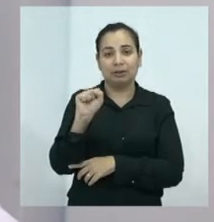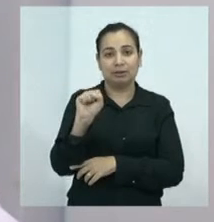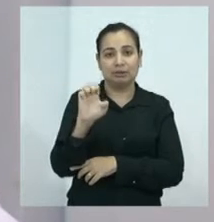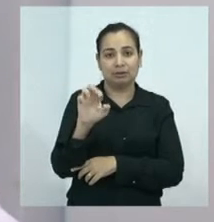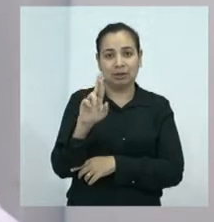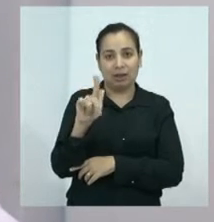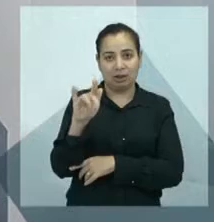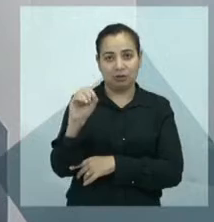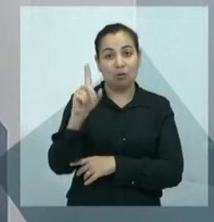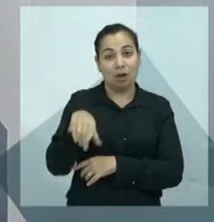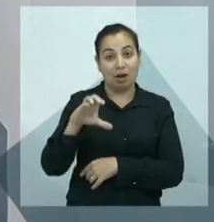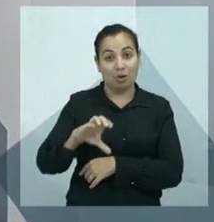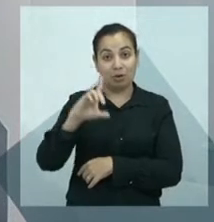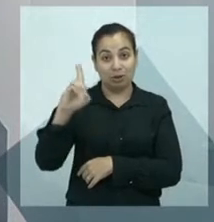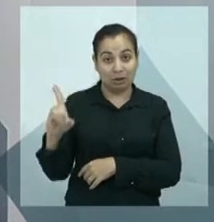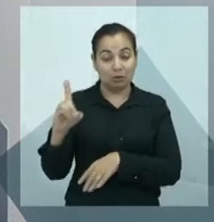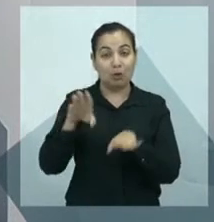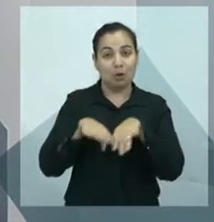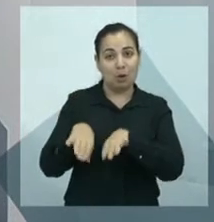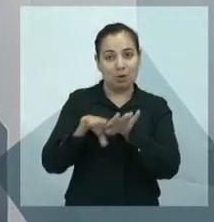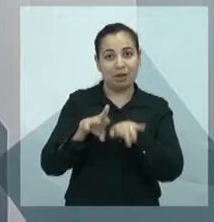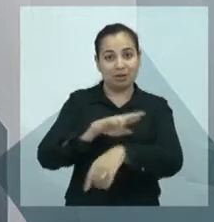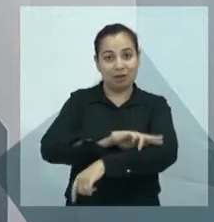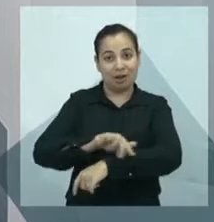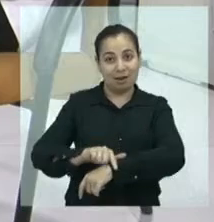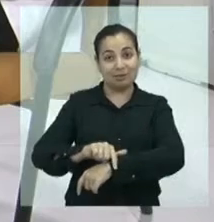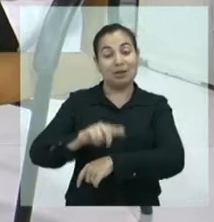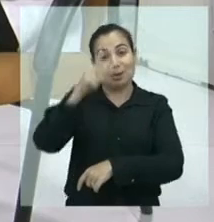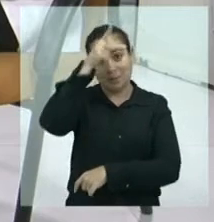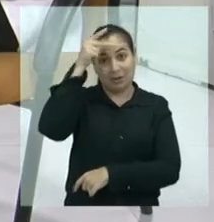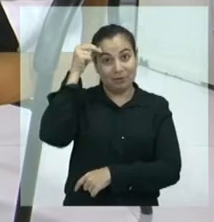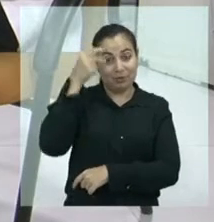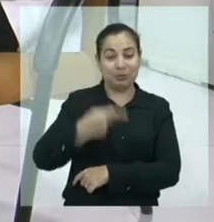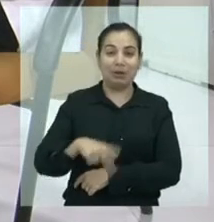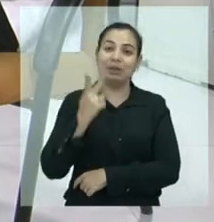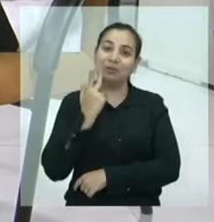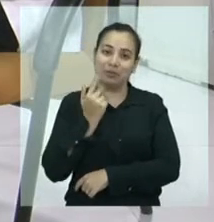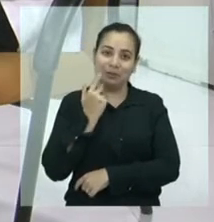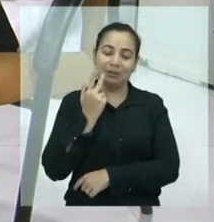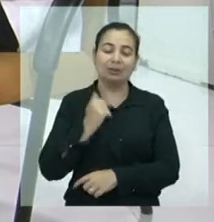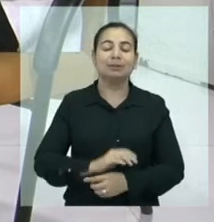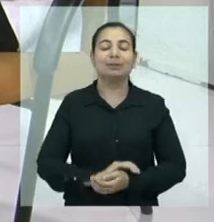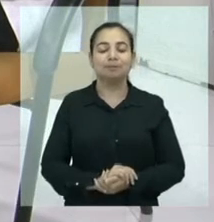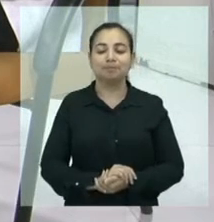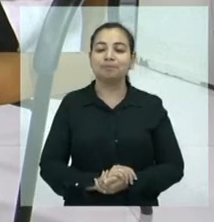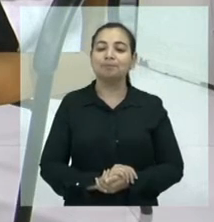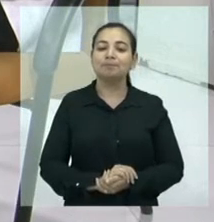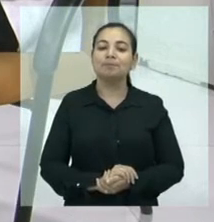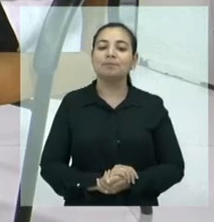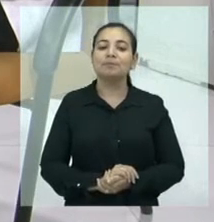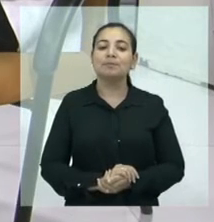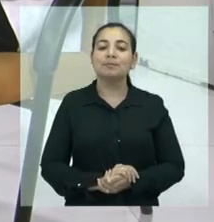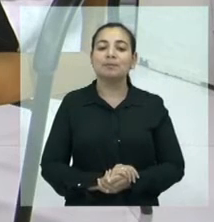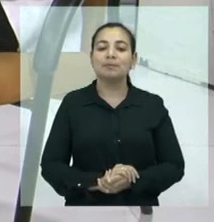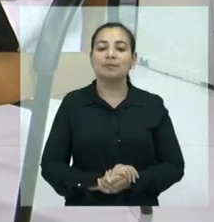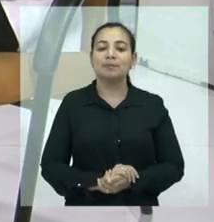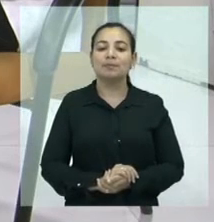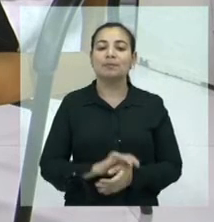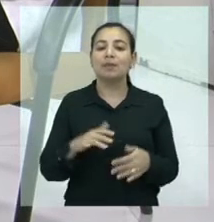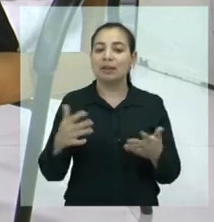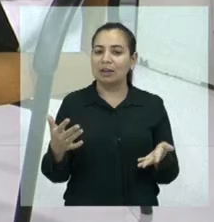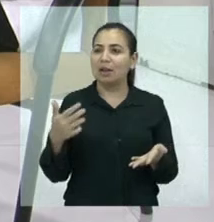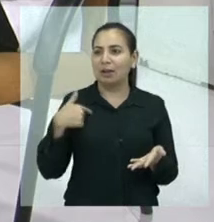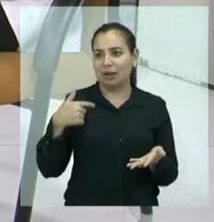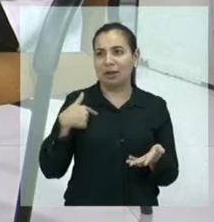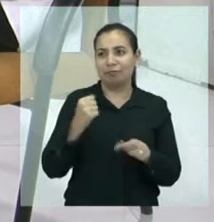da Igualdade Racial da Prefeitura de Fortaleza. Eu que sou mais antigo, né, tenho quase 5 décadas